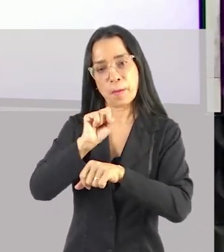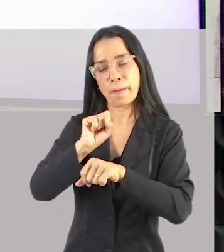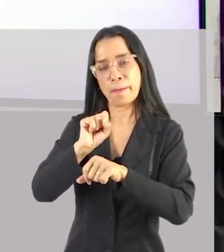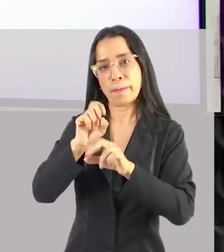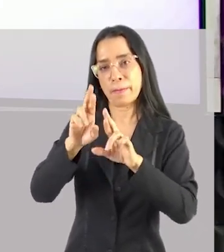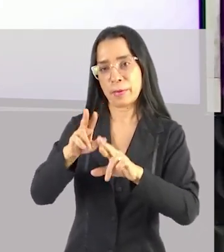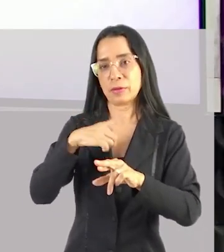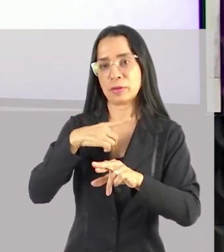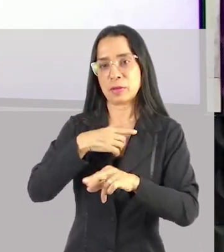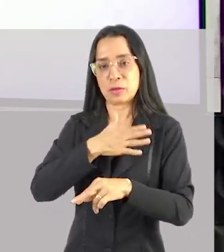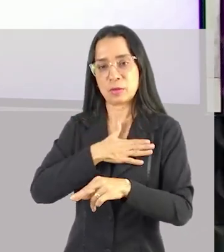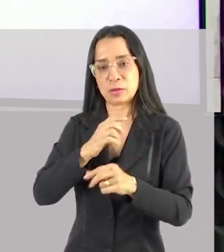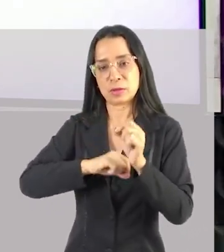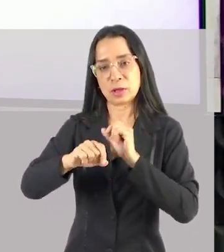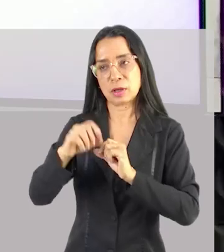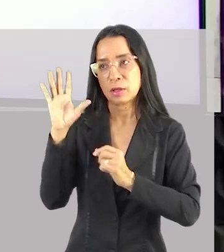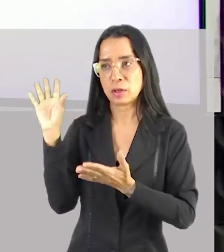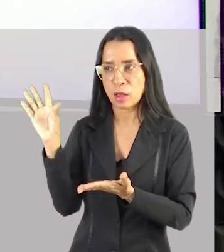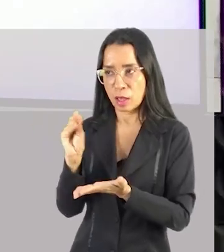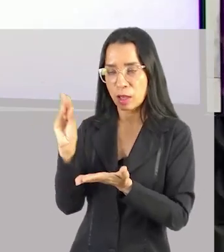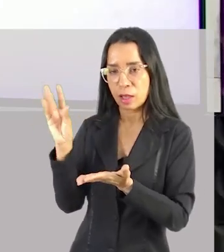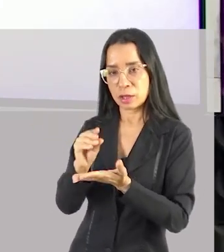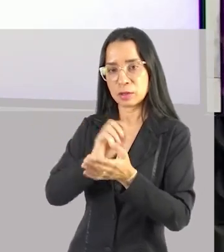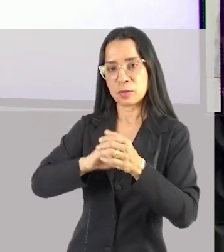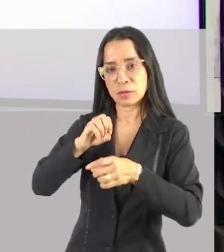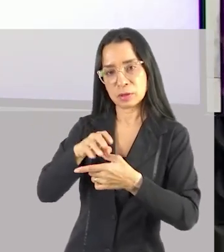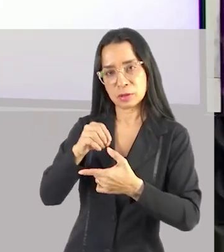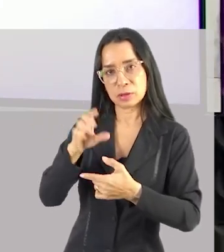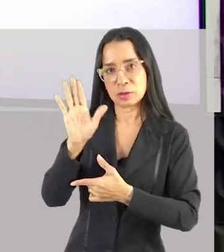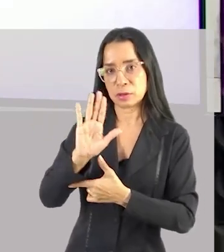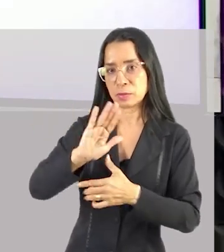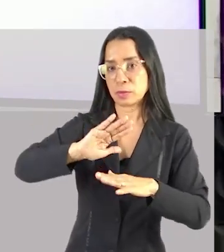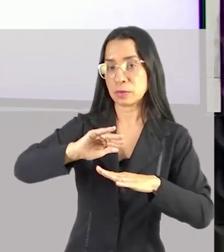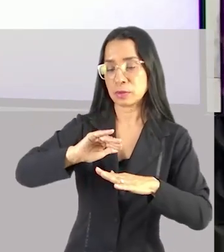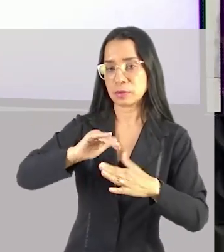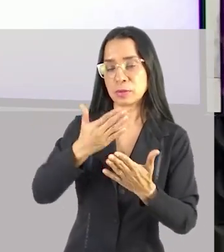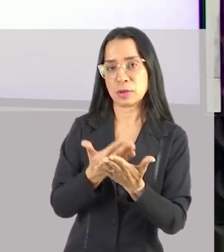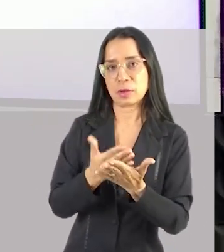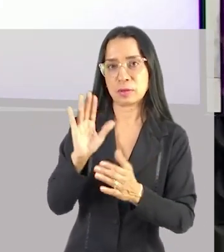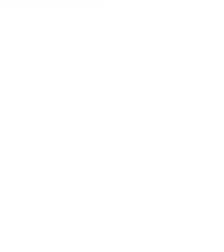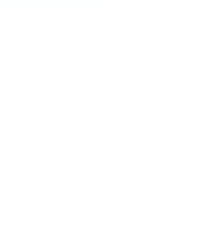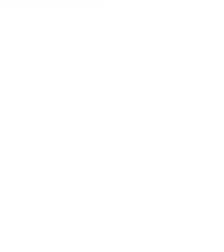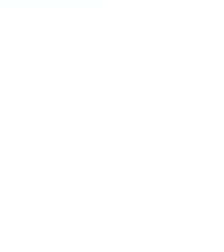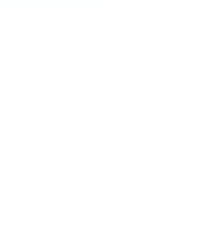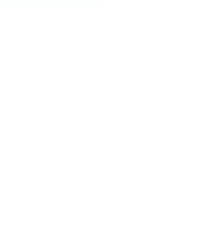de anotar todas essas dicas que eu estou passando para vocês. E até a próxima aula. Aquele abraço.